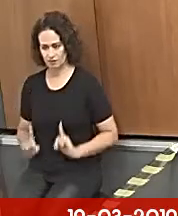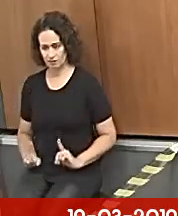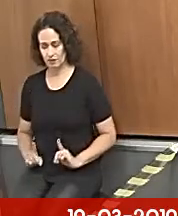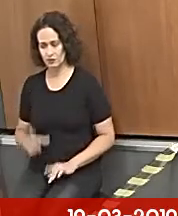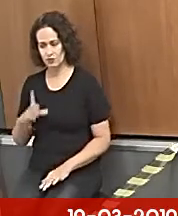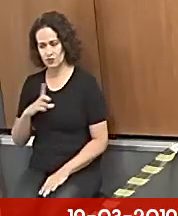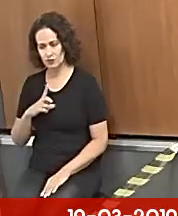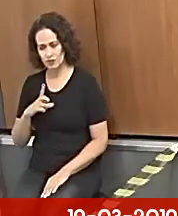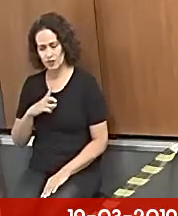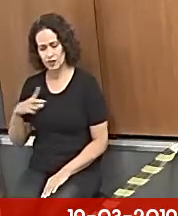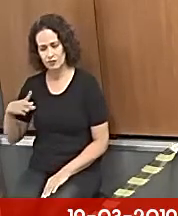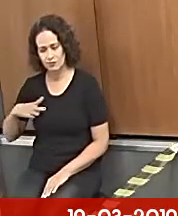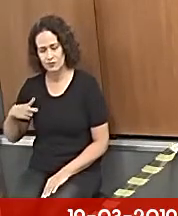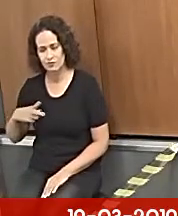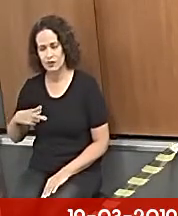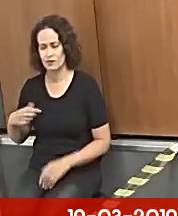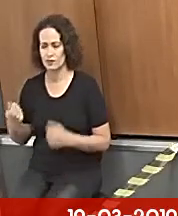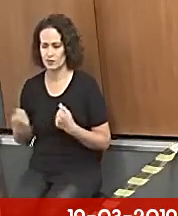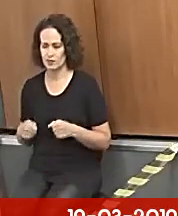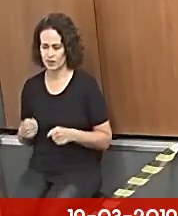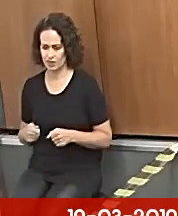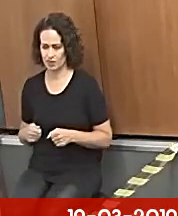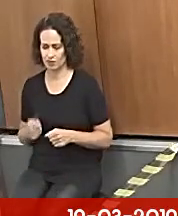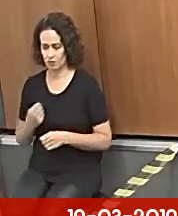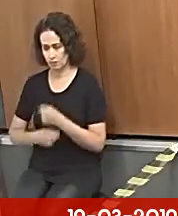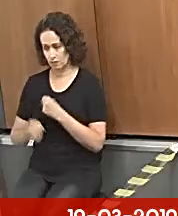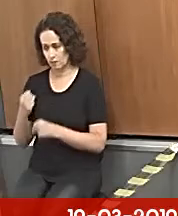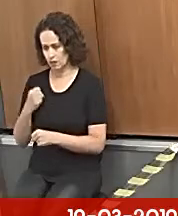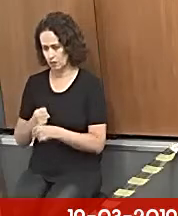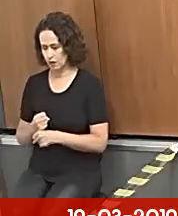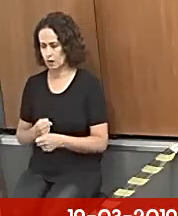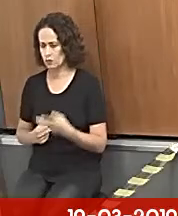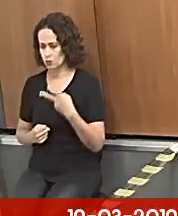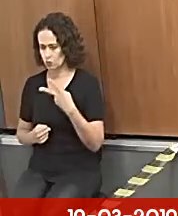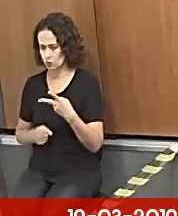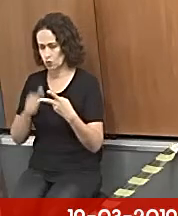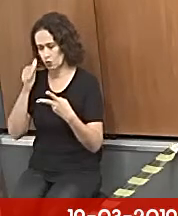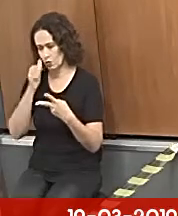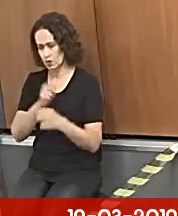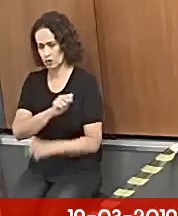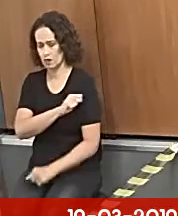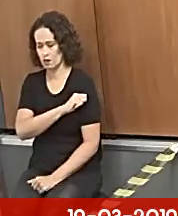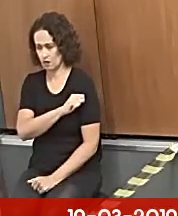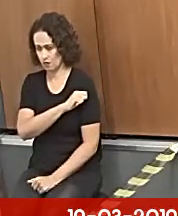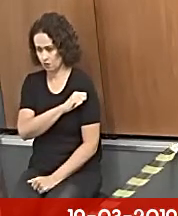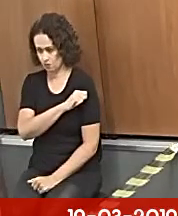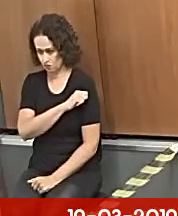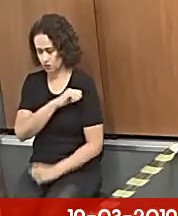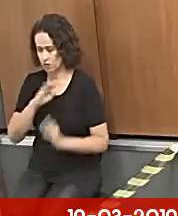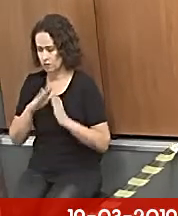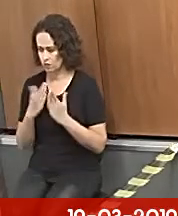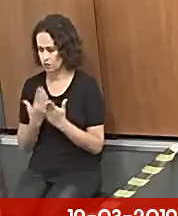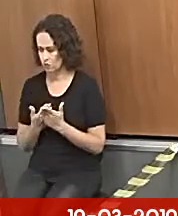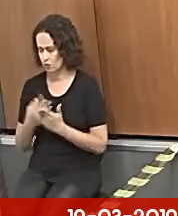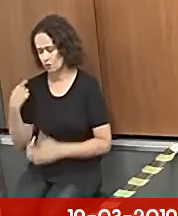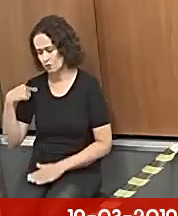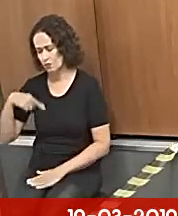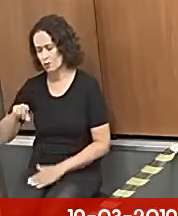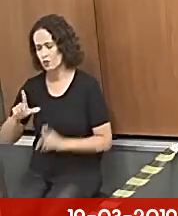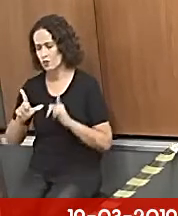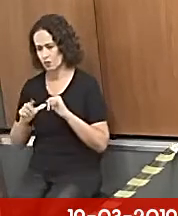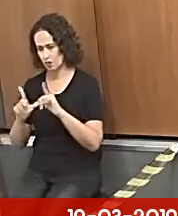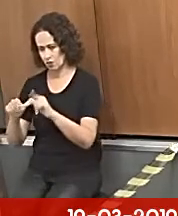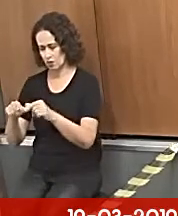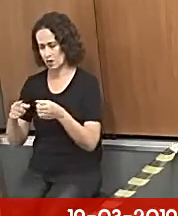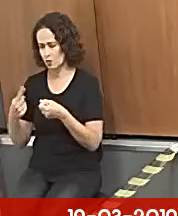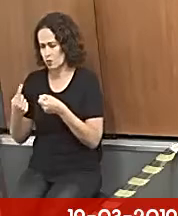de deputado caso de duas alunas surdas da minha escola que fosse uma cidade de interior aí a secretária